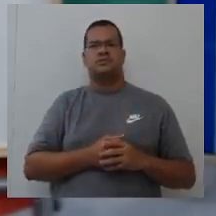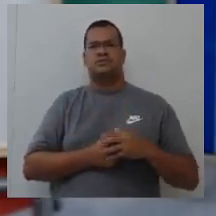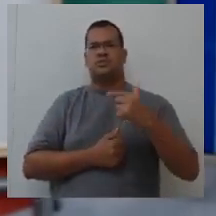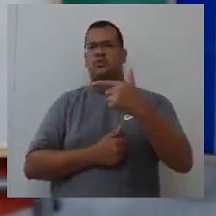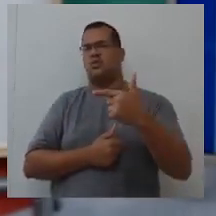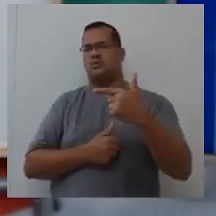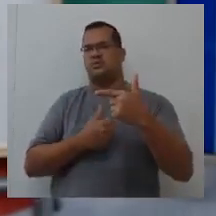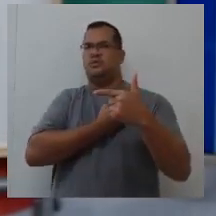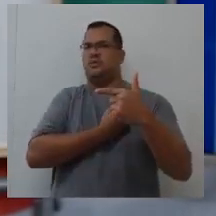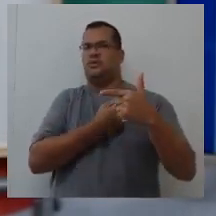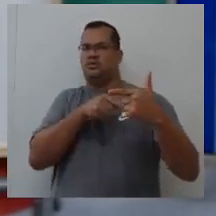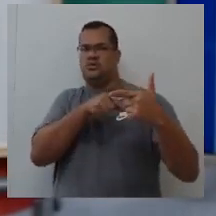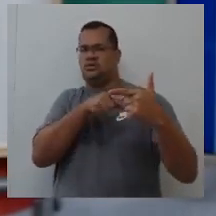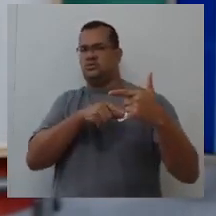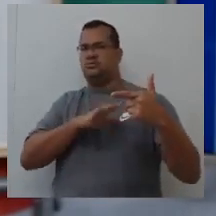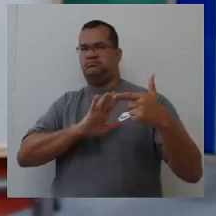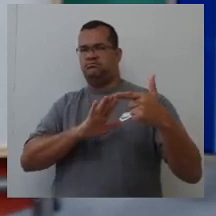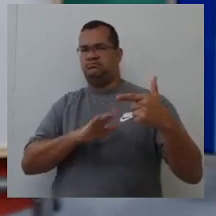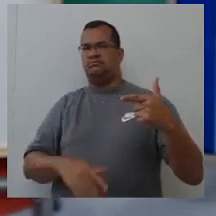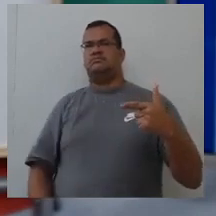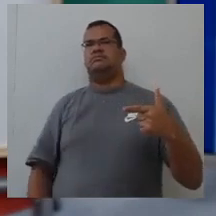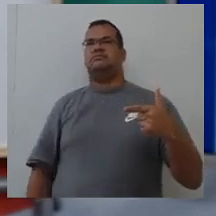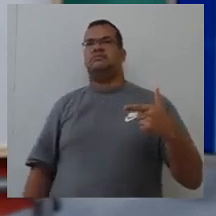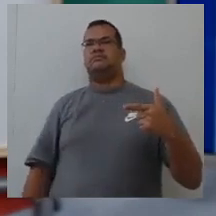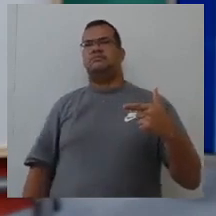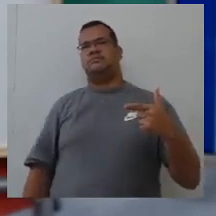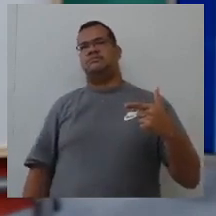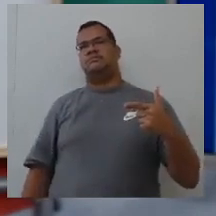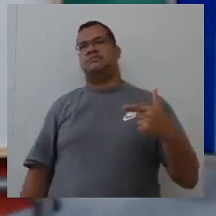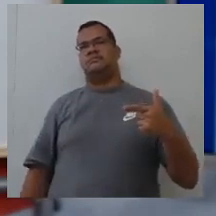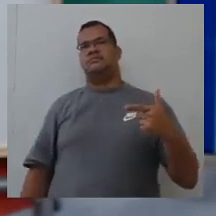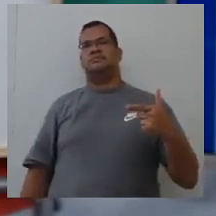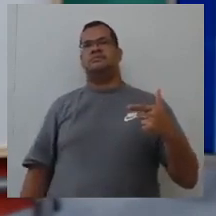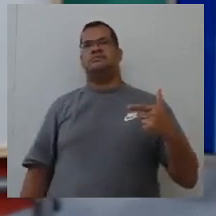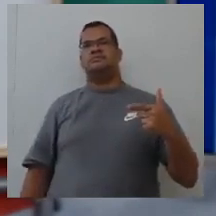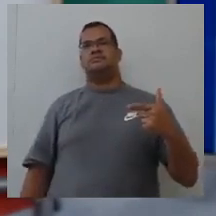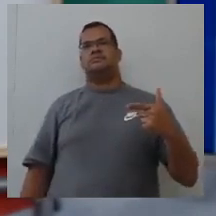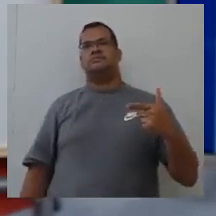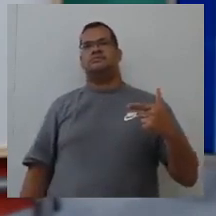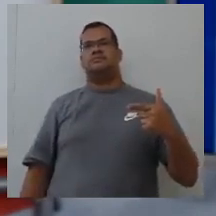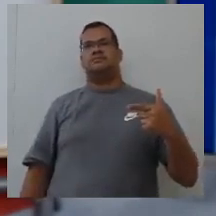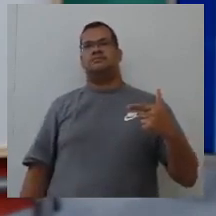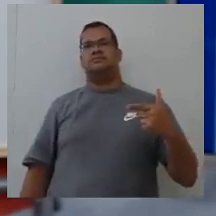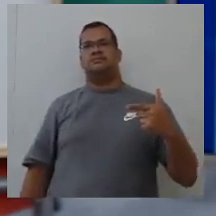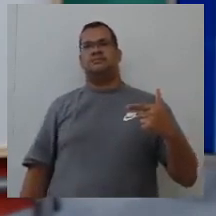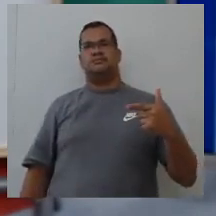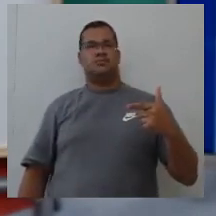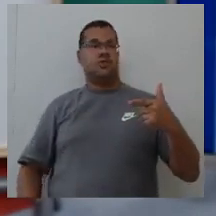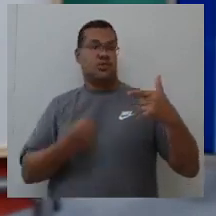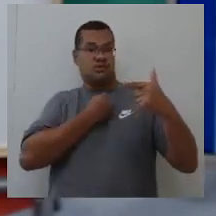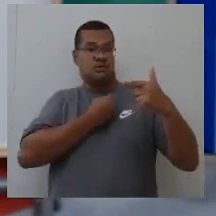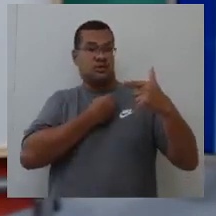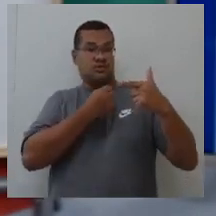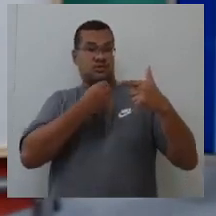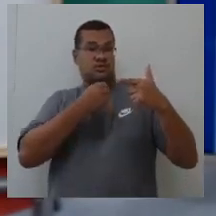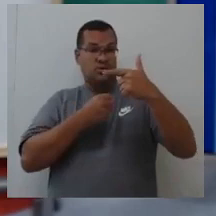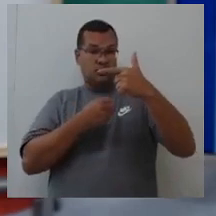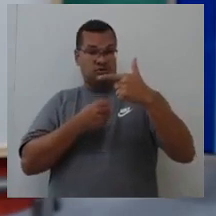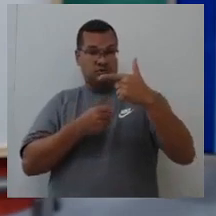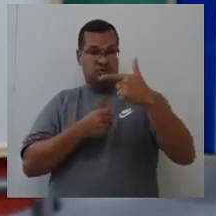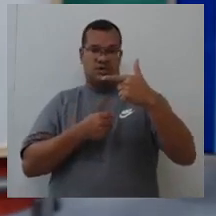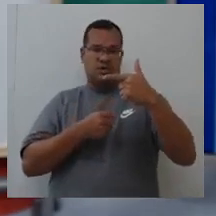2, tá bom? Ok, número 2 aqui, ó. Eu posso representar o número 2 sobre 1. Então,